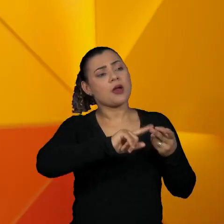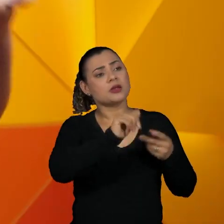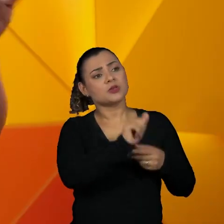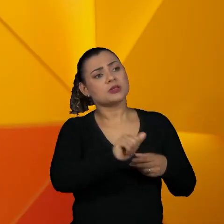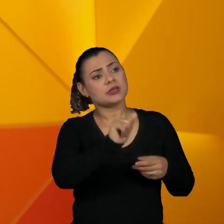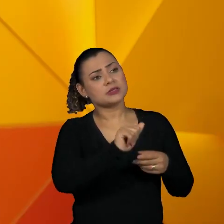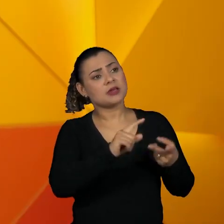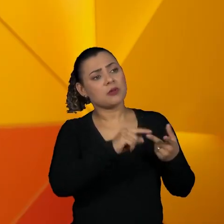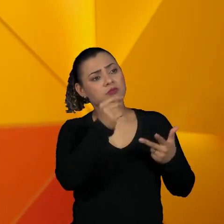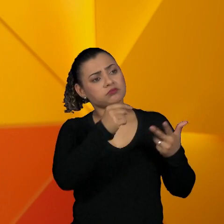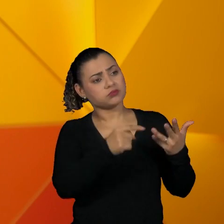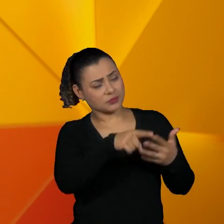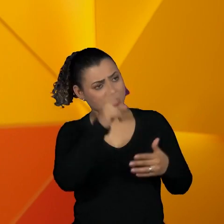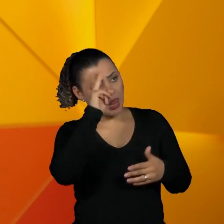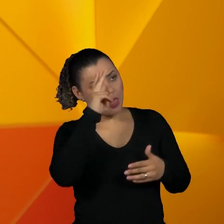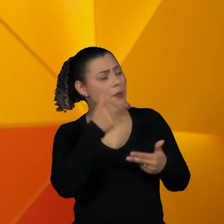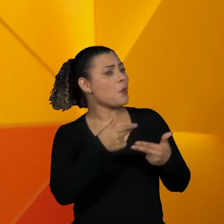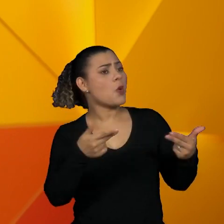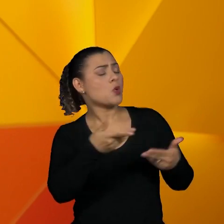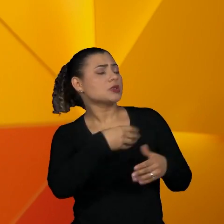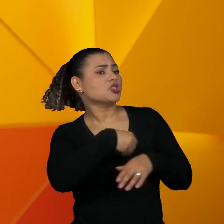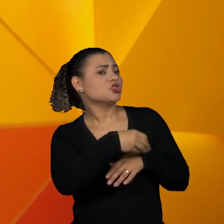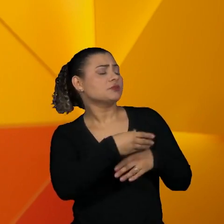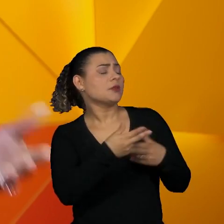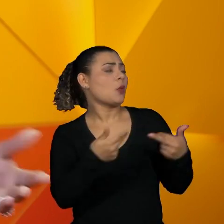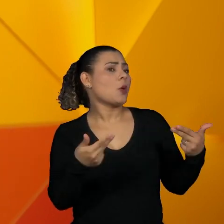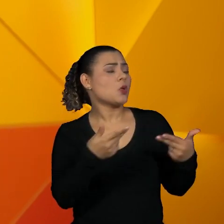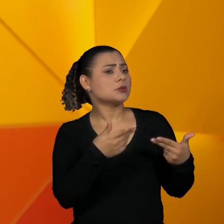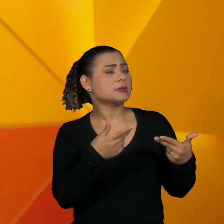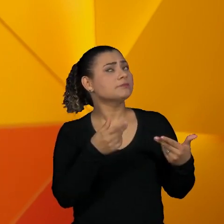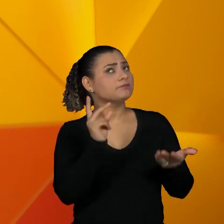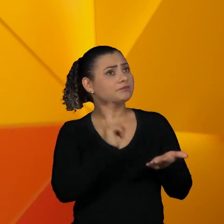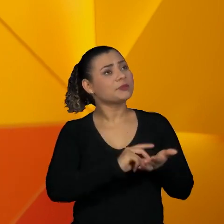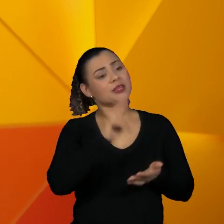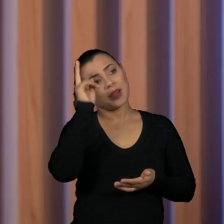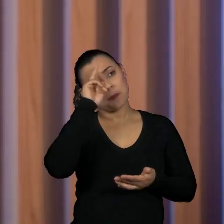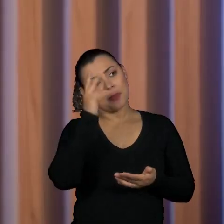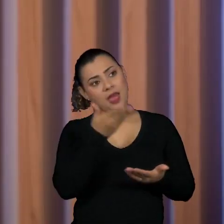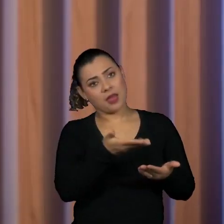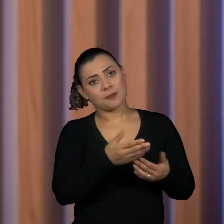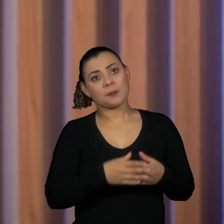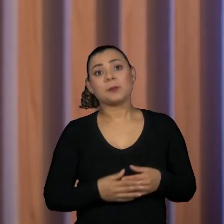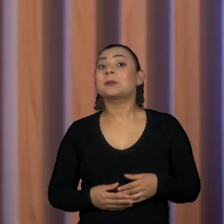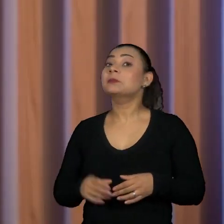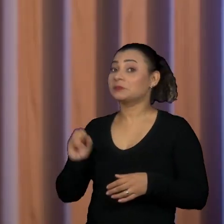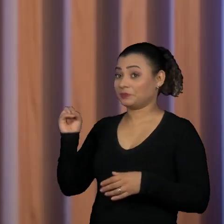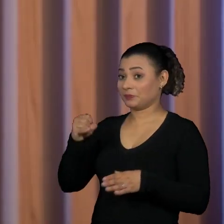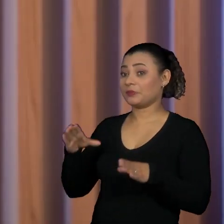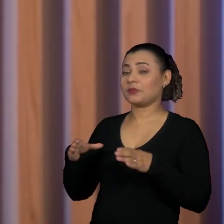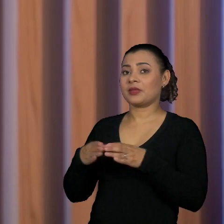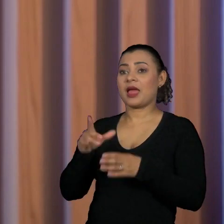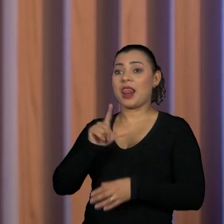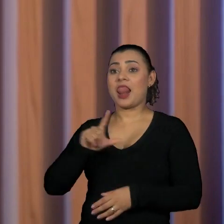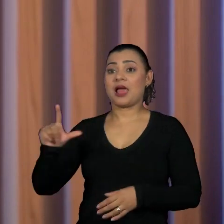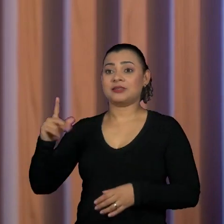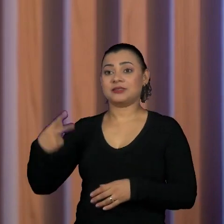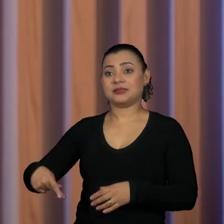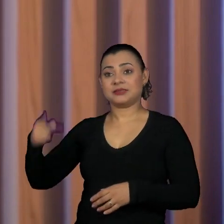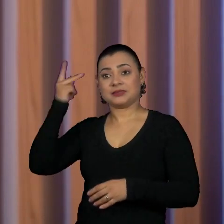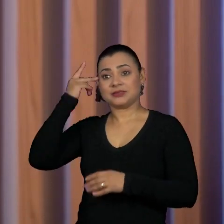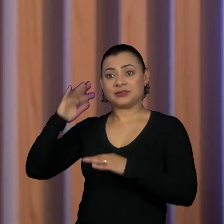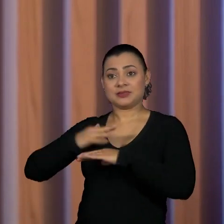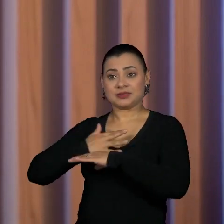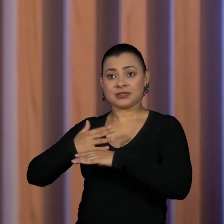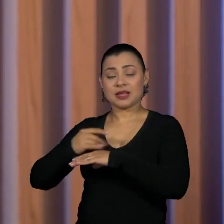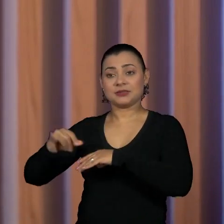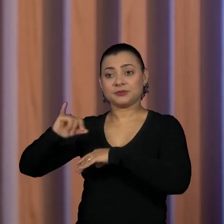associações. Cássia, você consegue lembrar de algumas outras instituições que merecia que a gente citasse aqui? Vou citar um coletivo da Zona Leste da cidade de São Paulo,